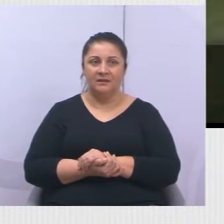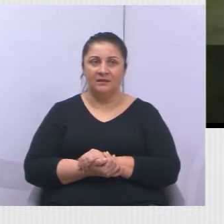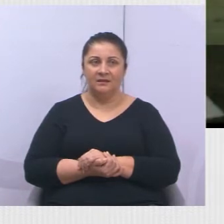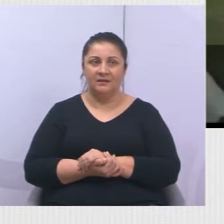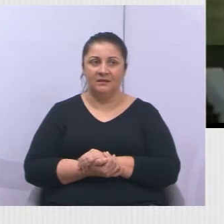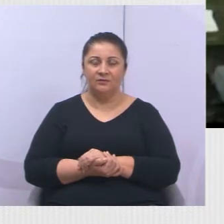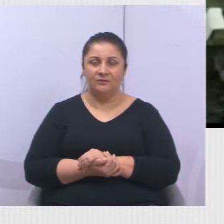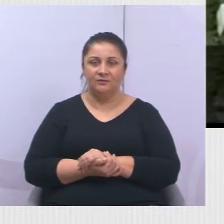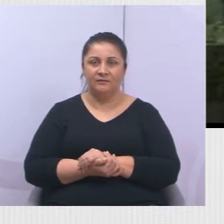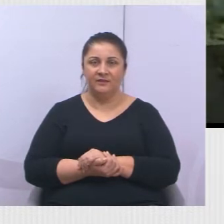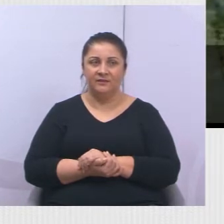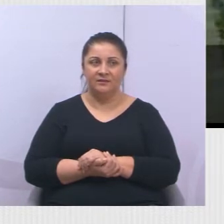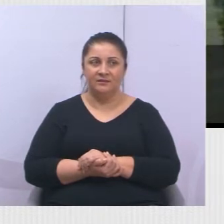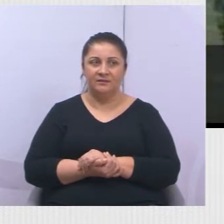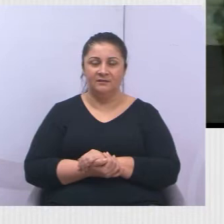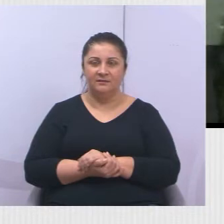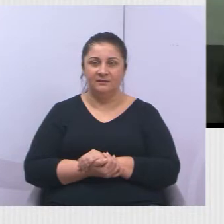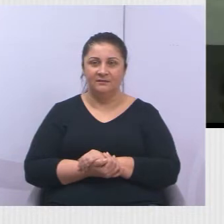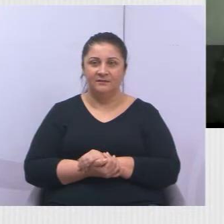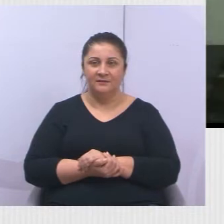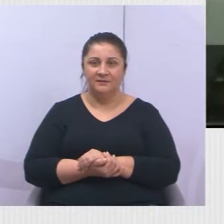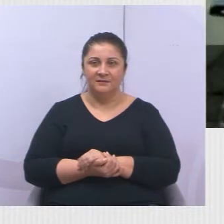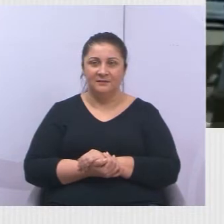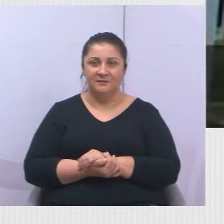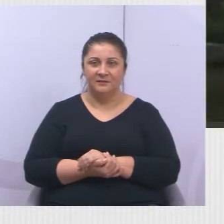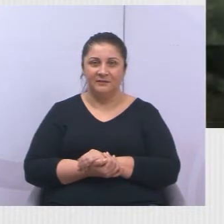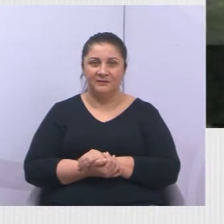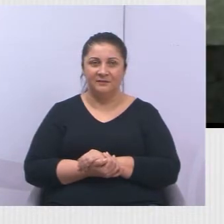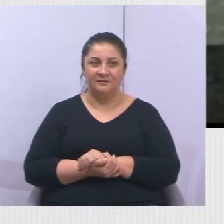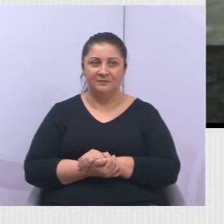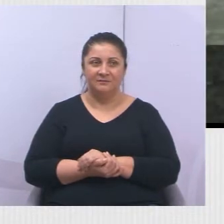Ensinar a pipa também? Opa, gostoso.